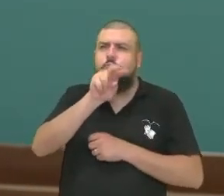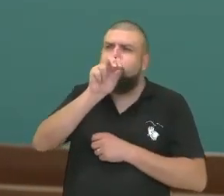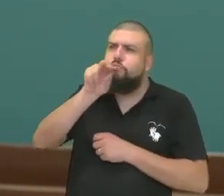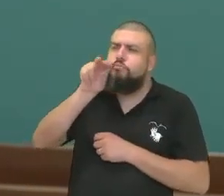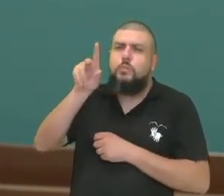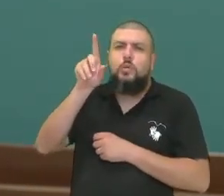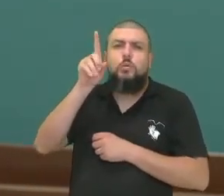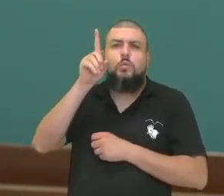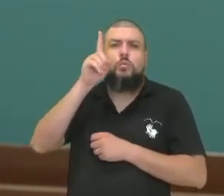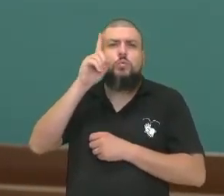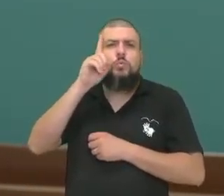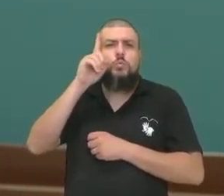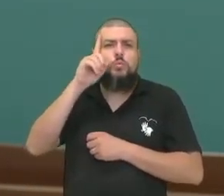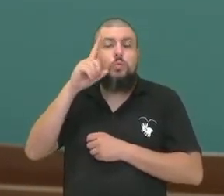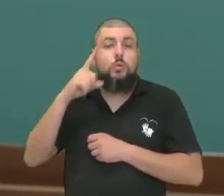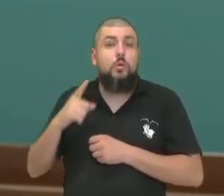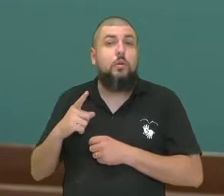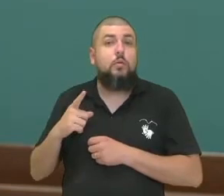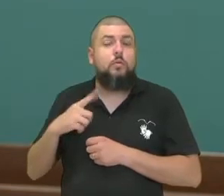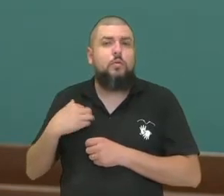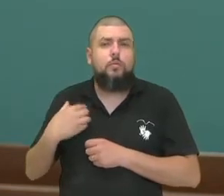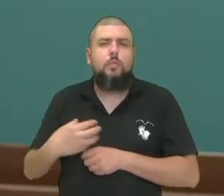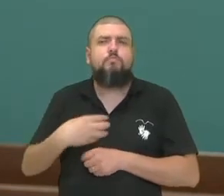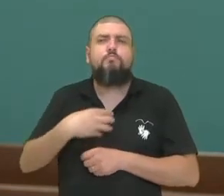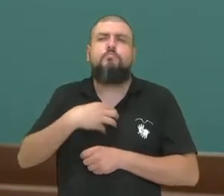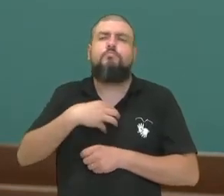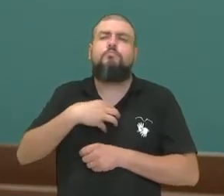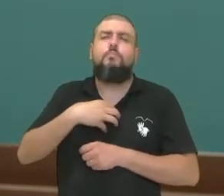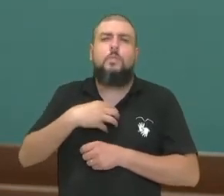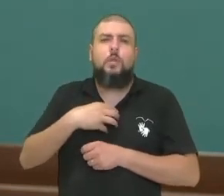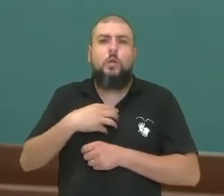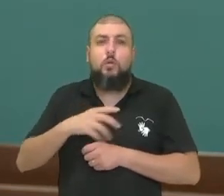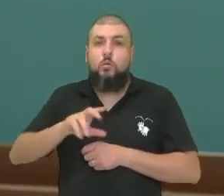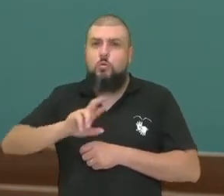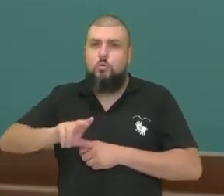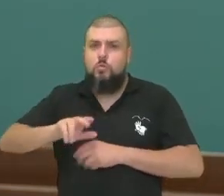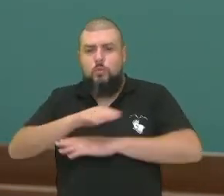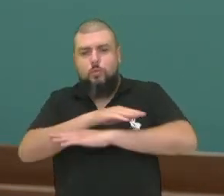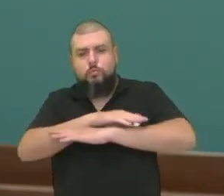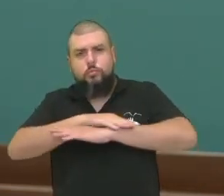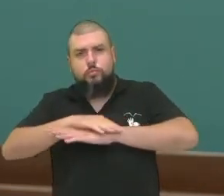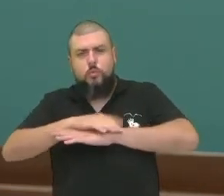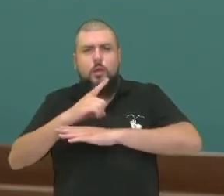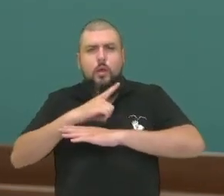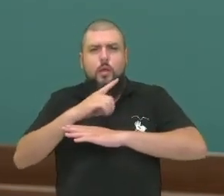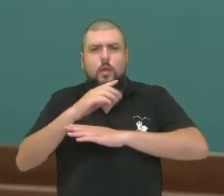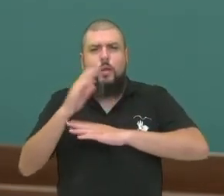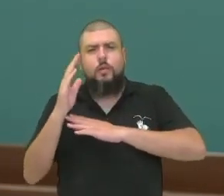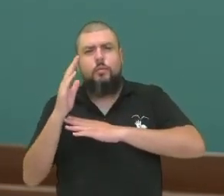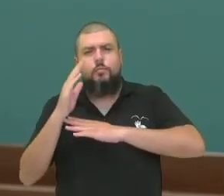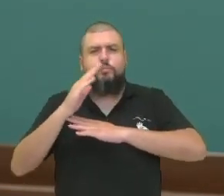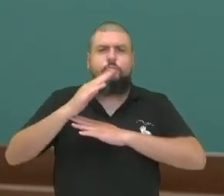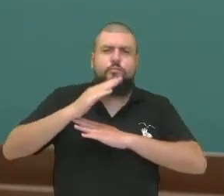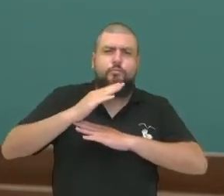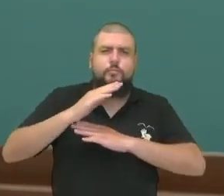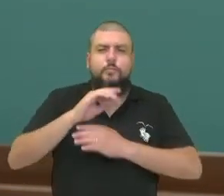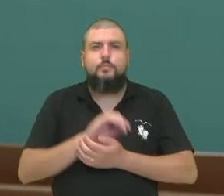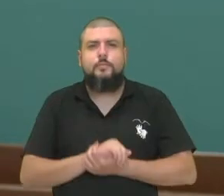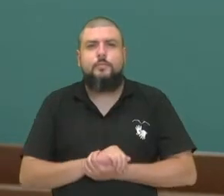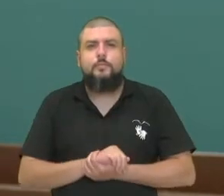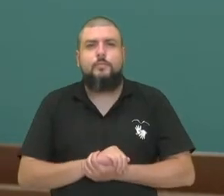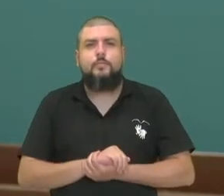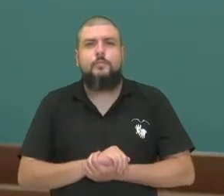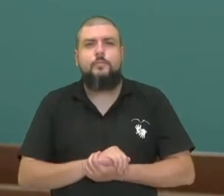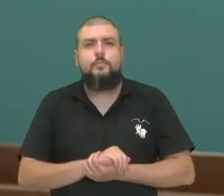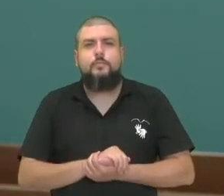né numa estrutura que não tá falando que não tá retinho ela tá entre nadinha tá bom e aqui ó também